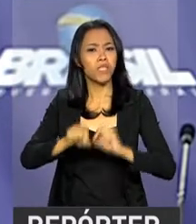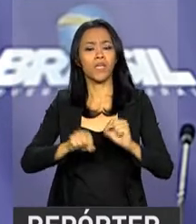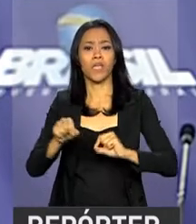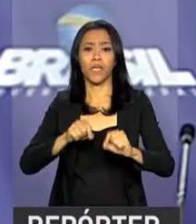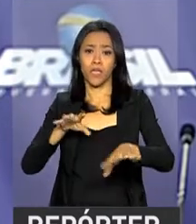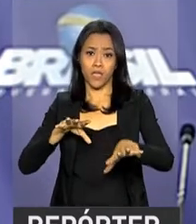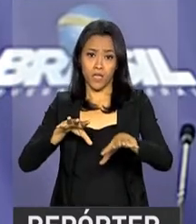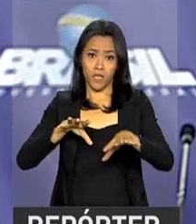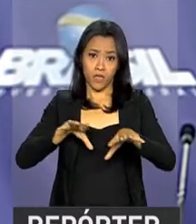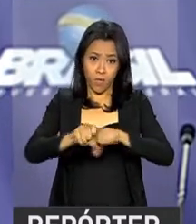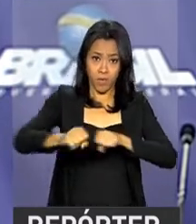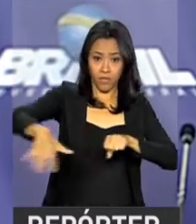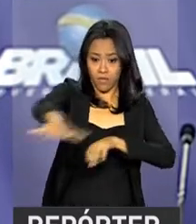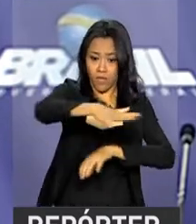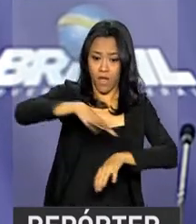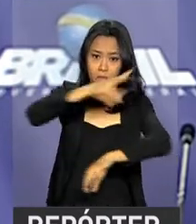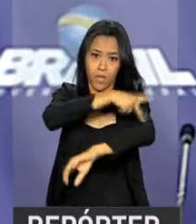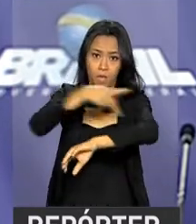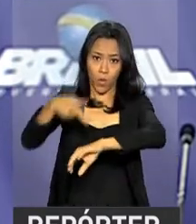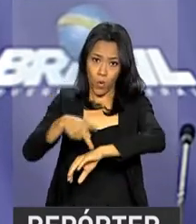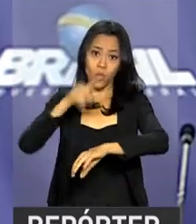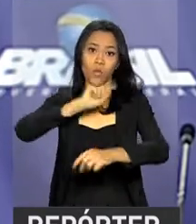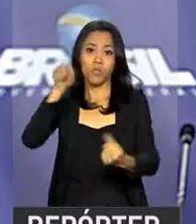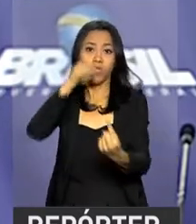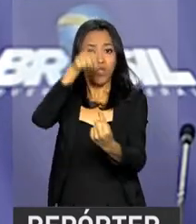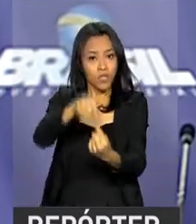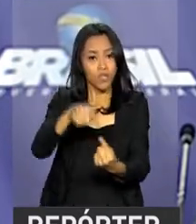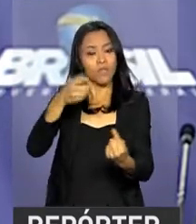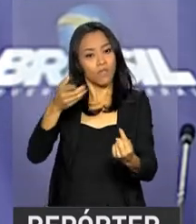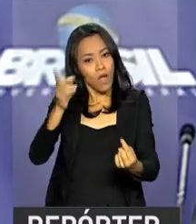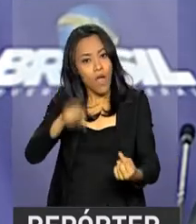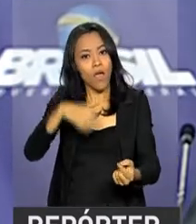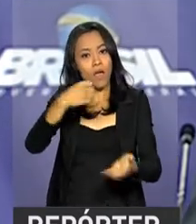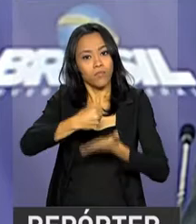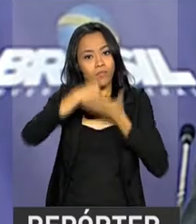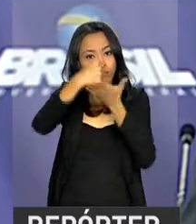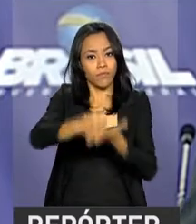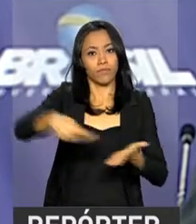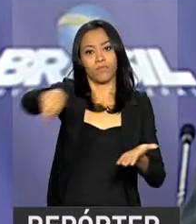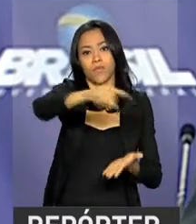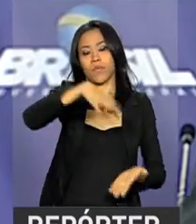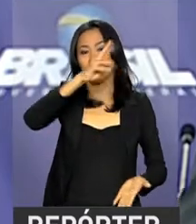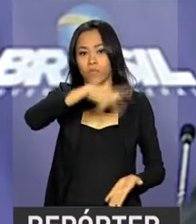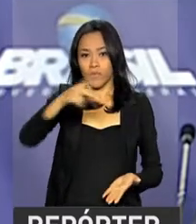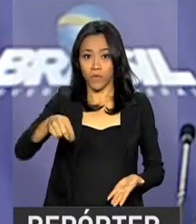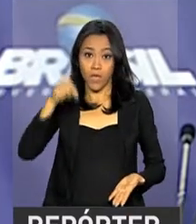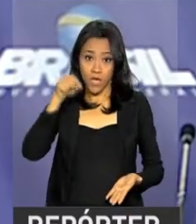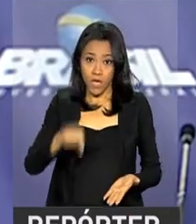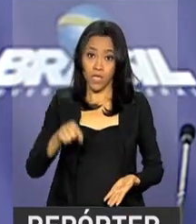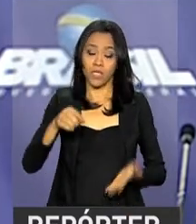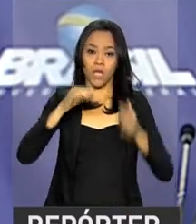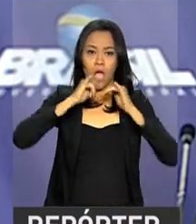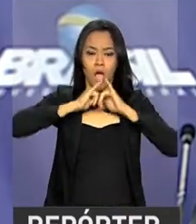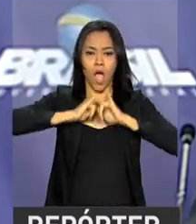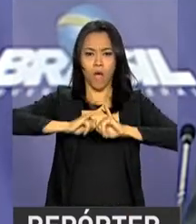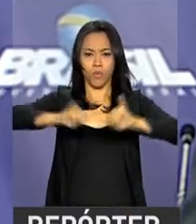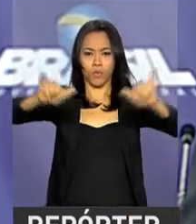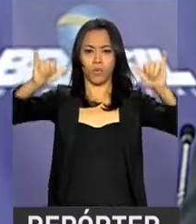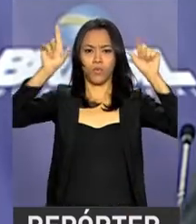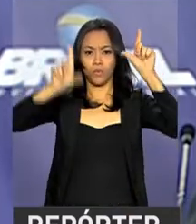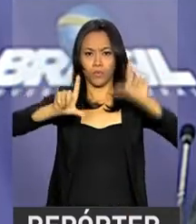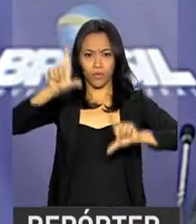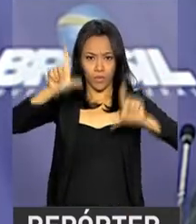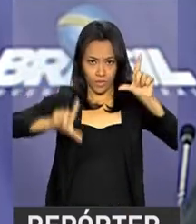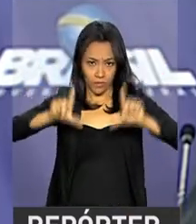tem o objetivo de aperfeiçoar a formação dos professores brasileiros. Esse anúncio foi feito, portanto, nesse pronunciamento do ministro, nesse final